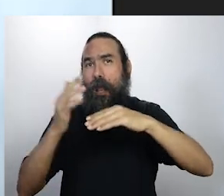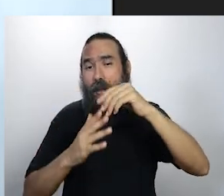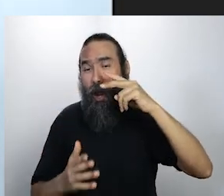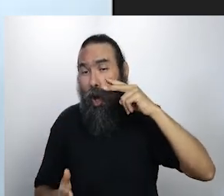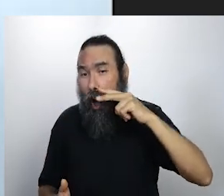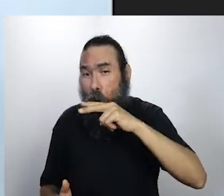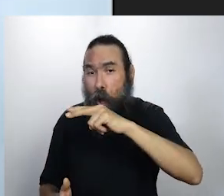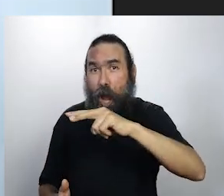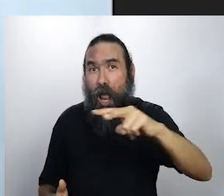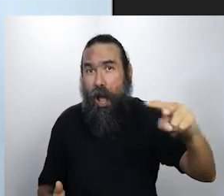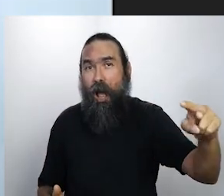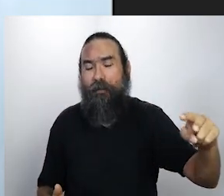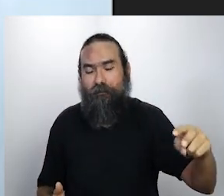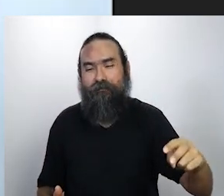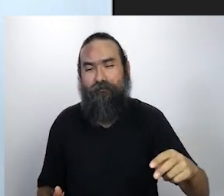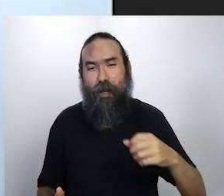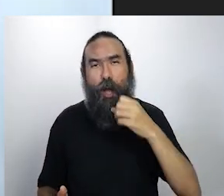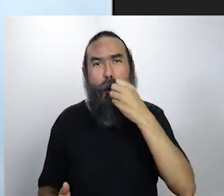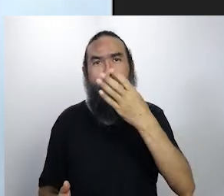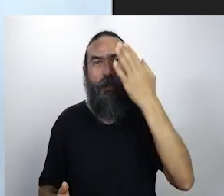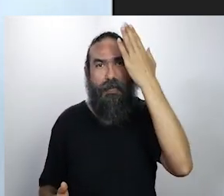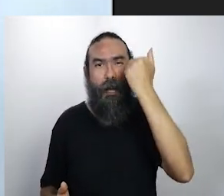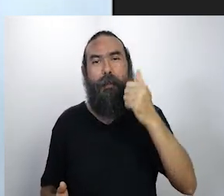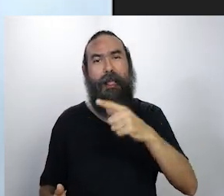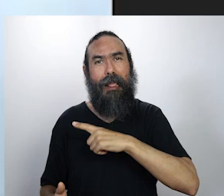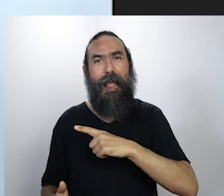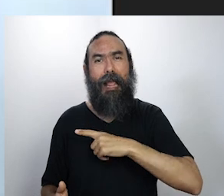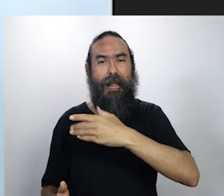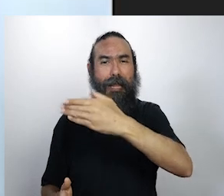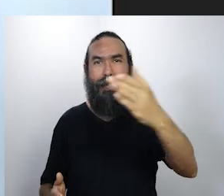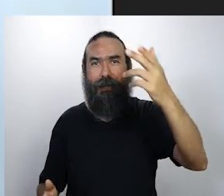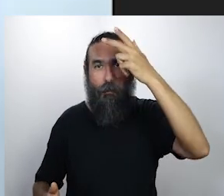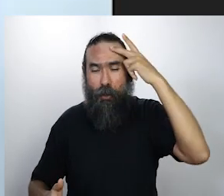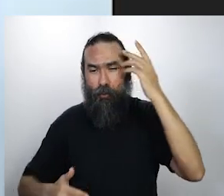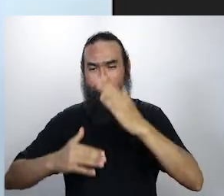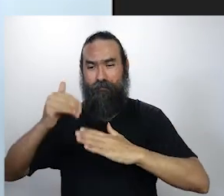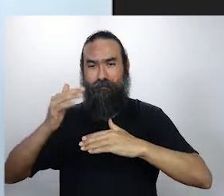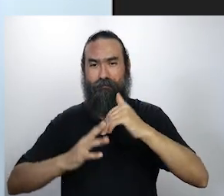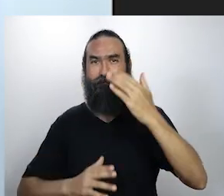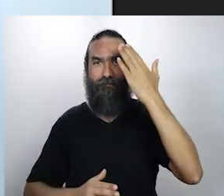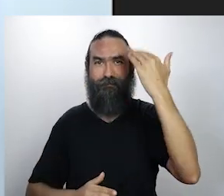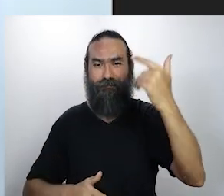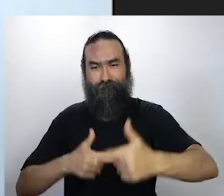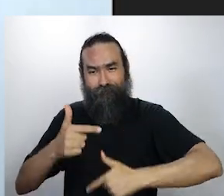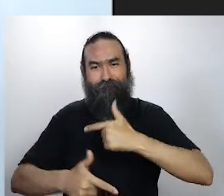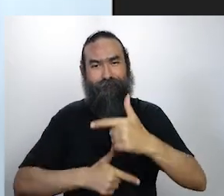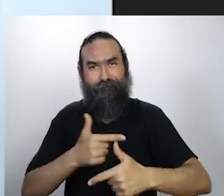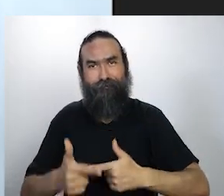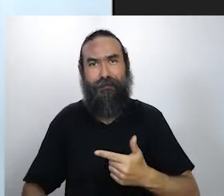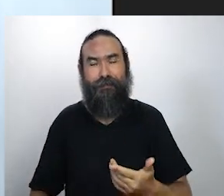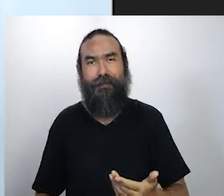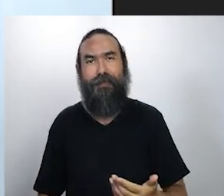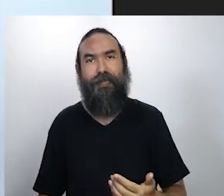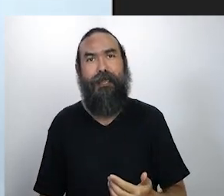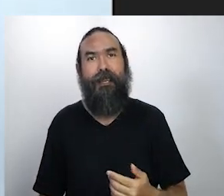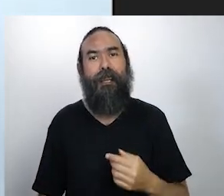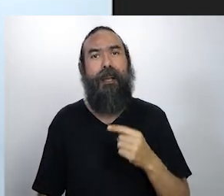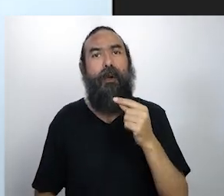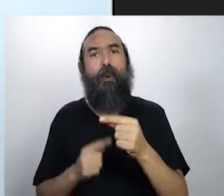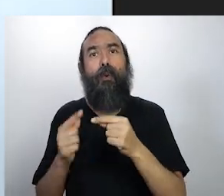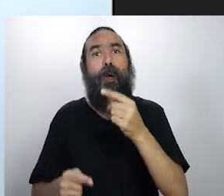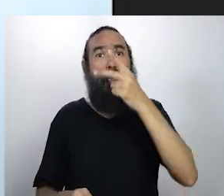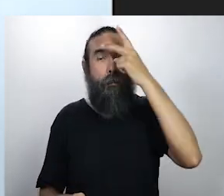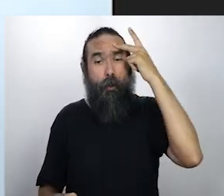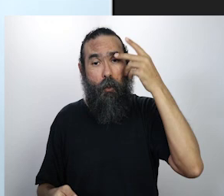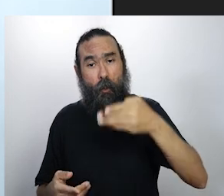gente sabe que você é uma pessoa que está lá e tem essa sensibilidade e esse olhar diferencial. E o trabalho